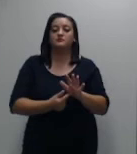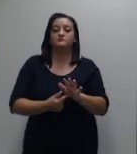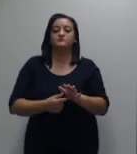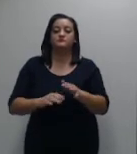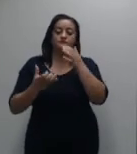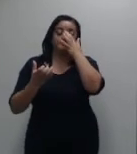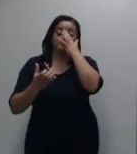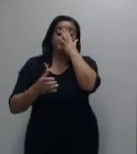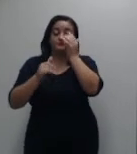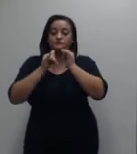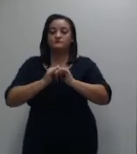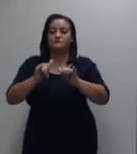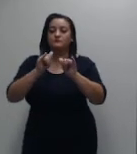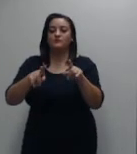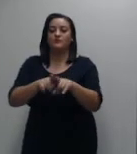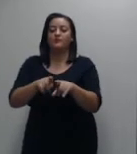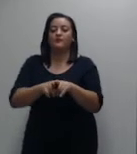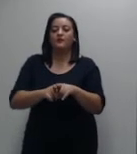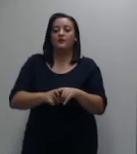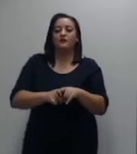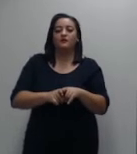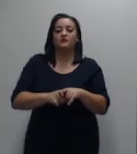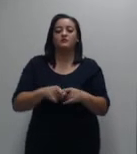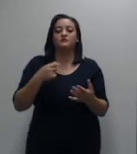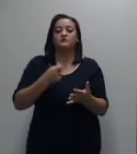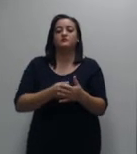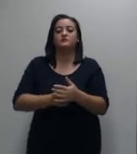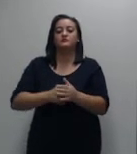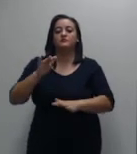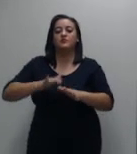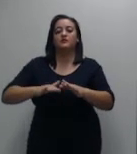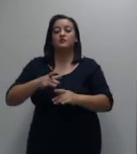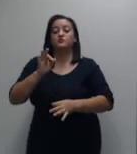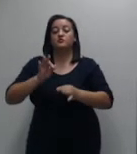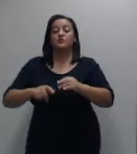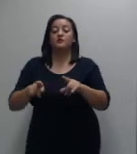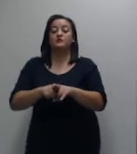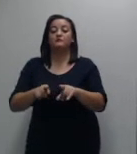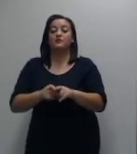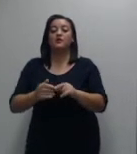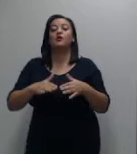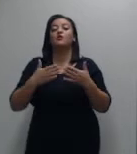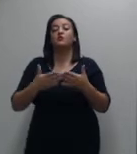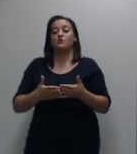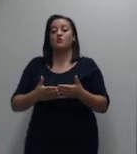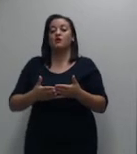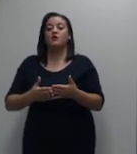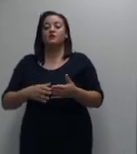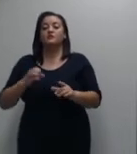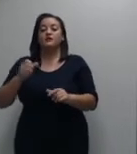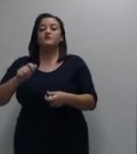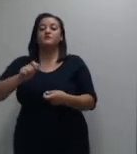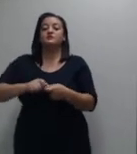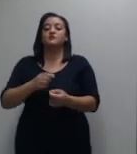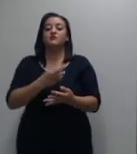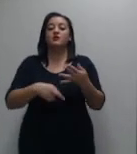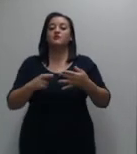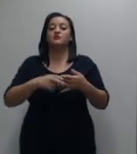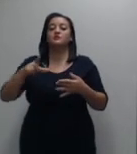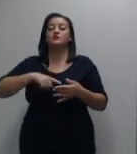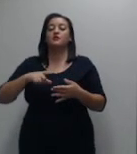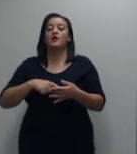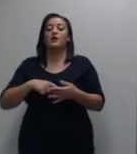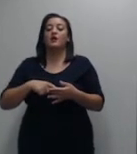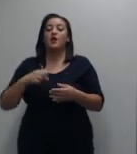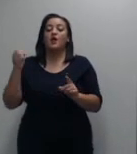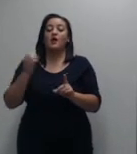declaram a possibilidade de execução Provisória de julgar quando da interposição do recurso sem efeito suspensivo e